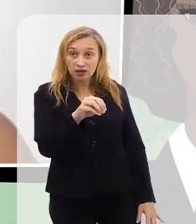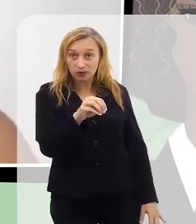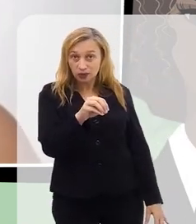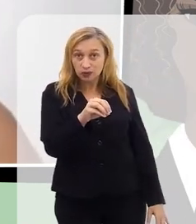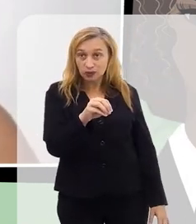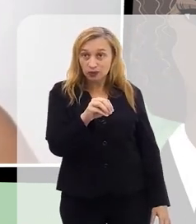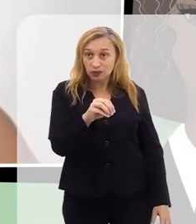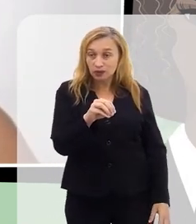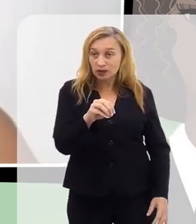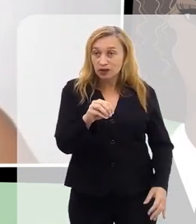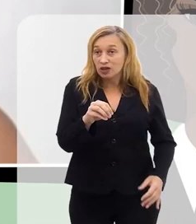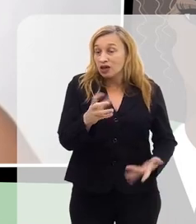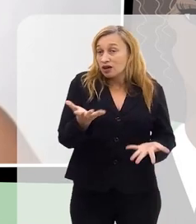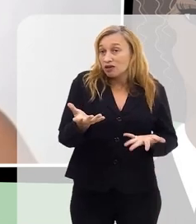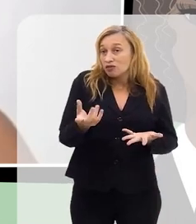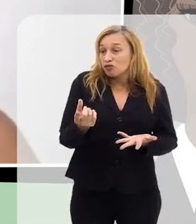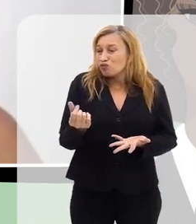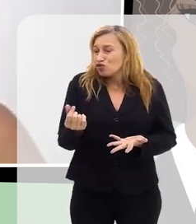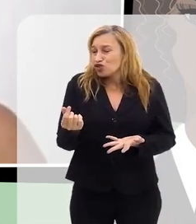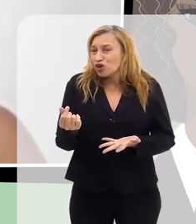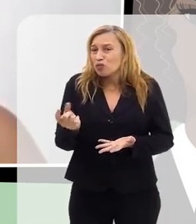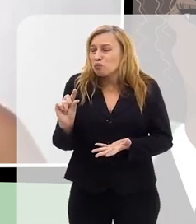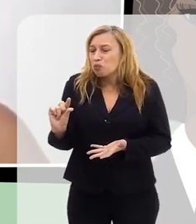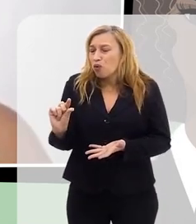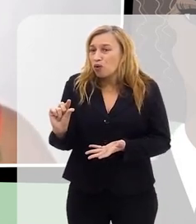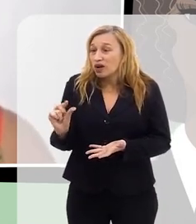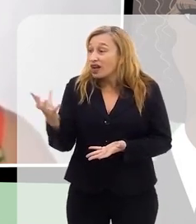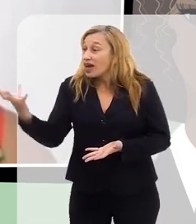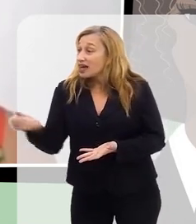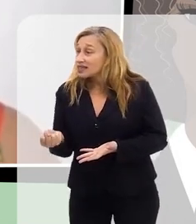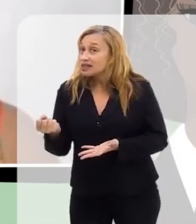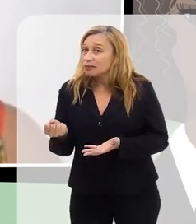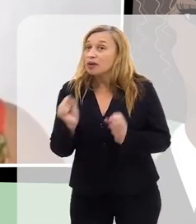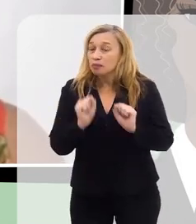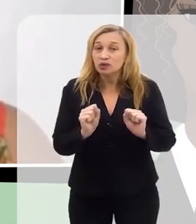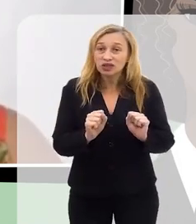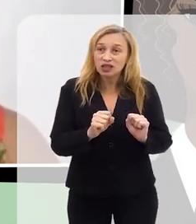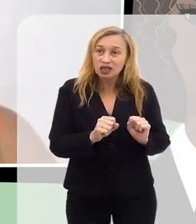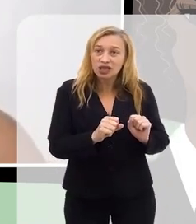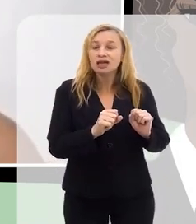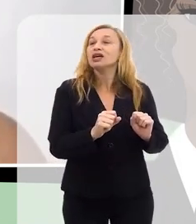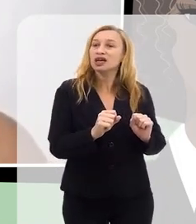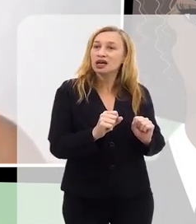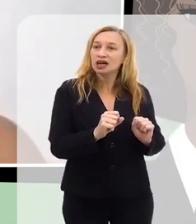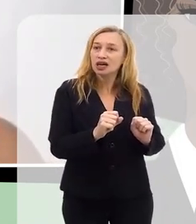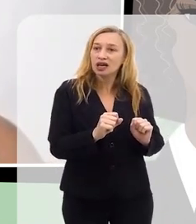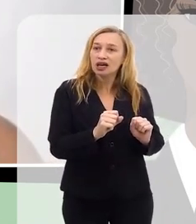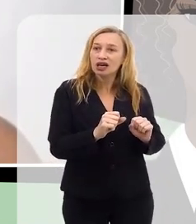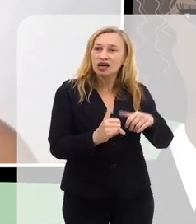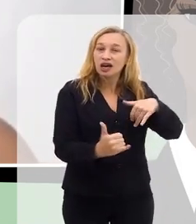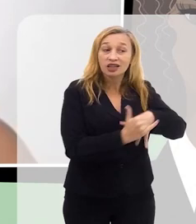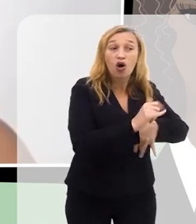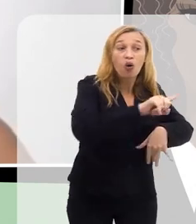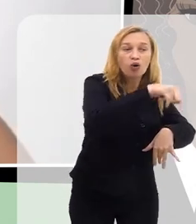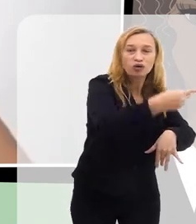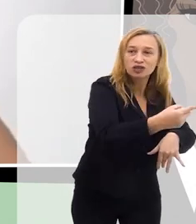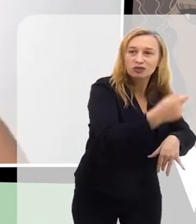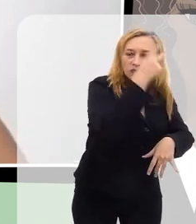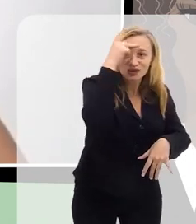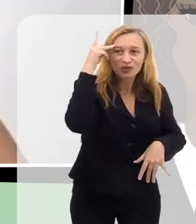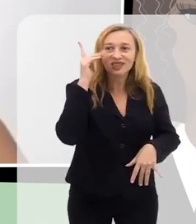repassa para o profissional é um valor muito pequeno. Então, ele receberia esse dinheiro e poderia atender outras pessoas nesse dia,